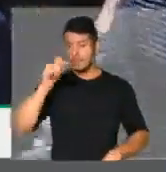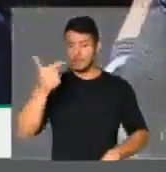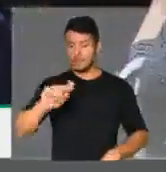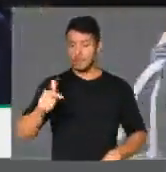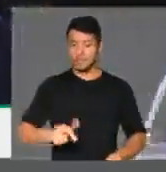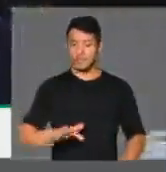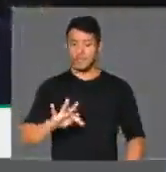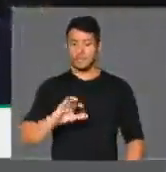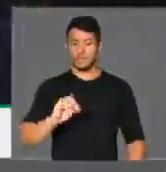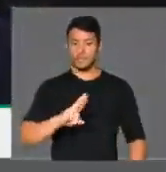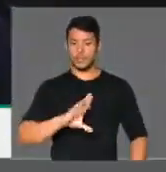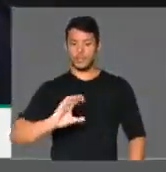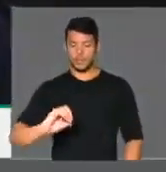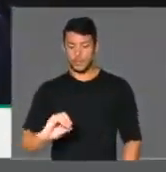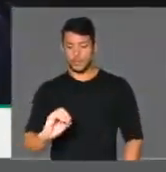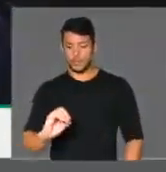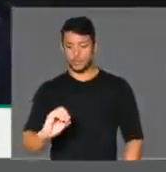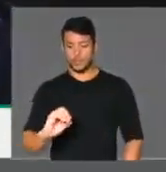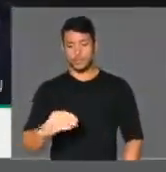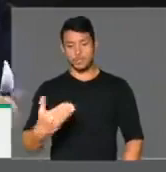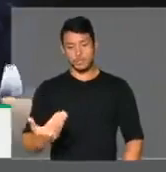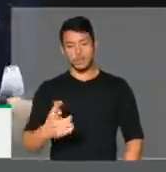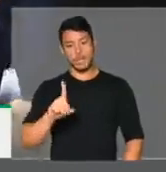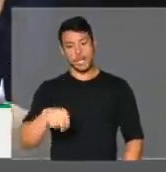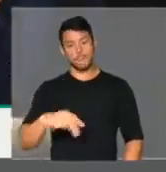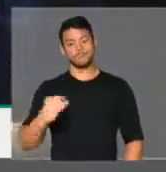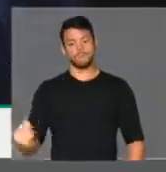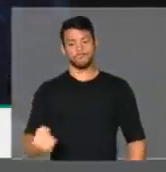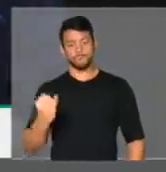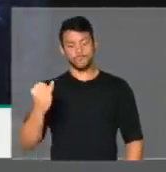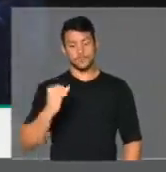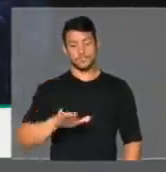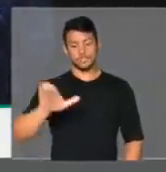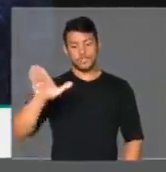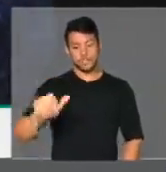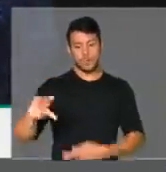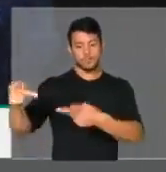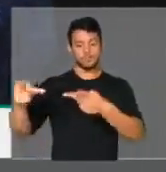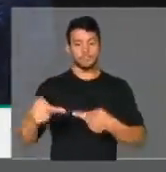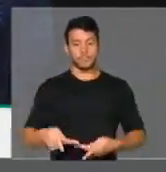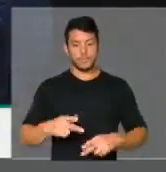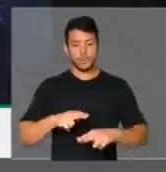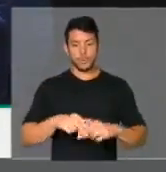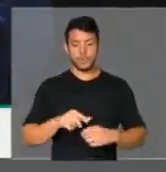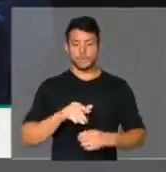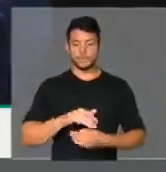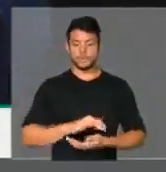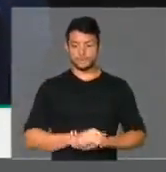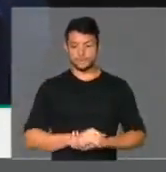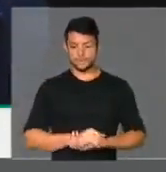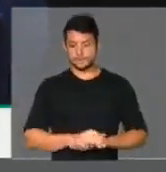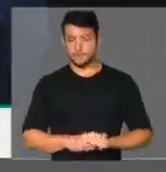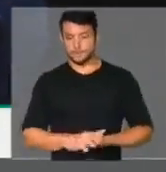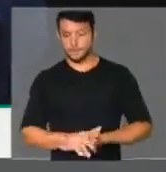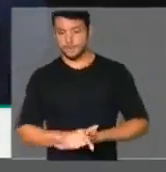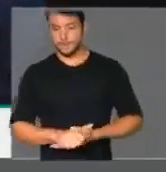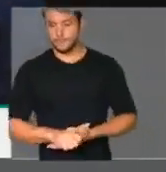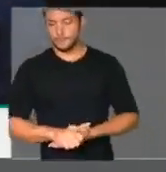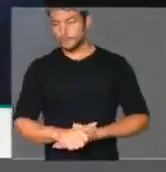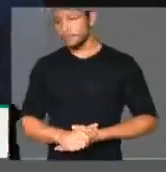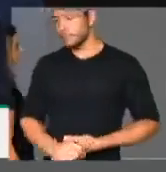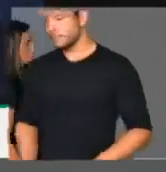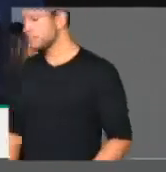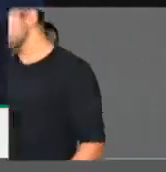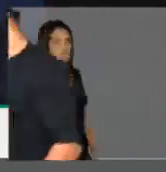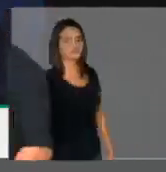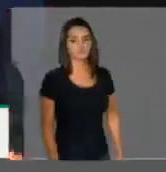foro privilegiado e que é de extrema importância as entrevistas que o antigo ministro deu falando que o